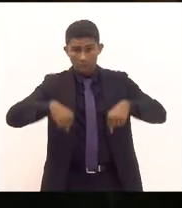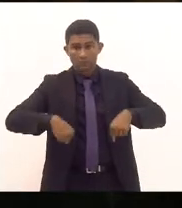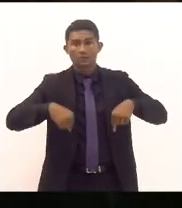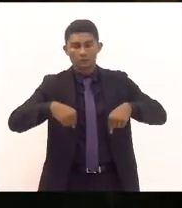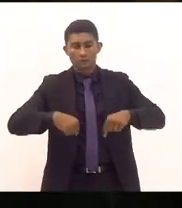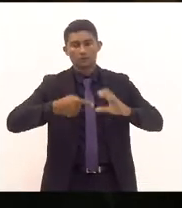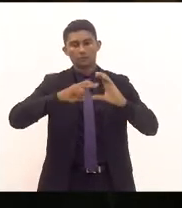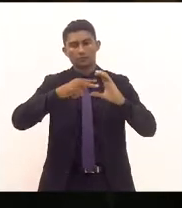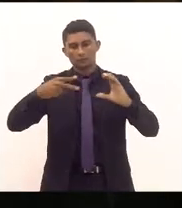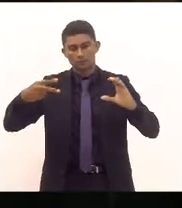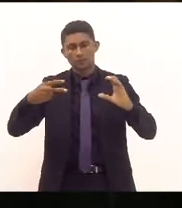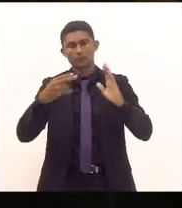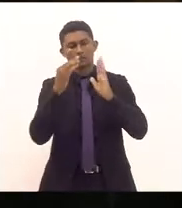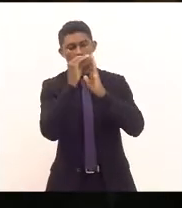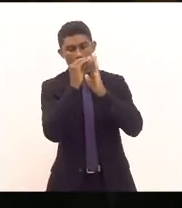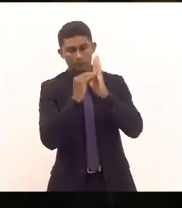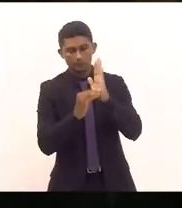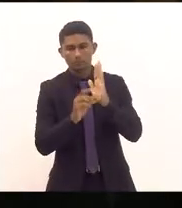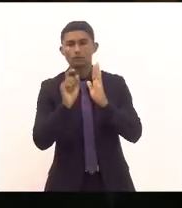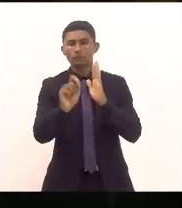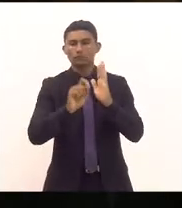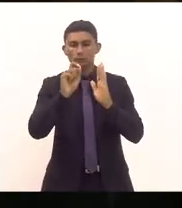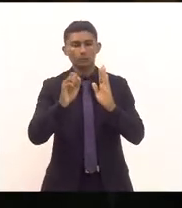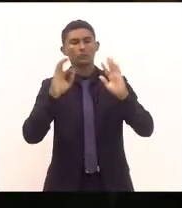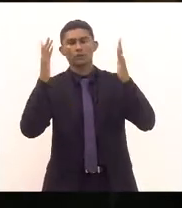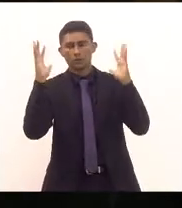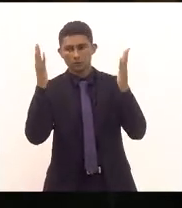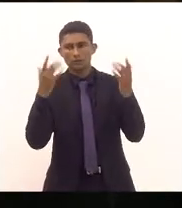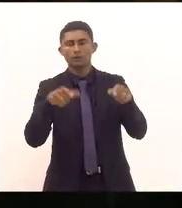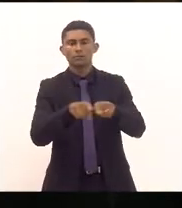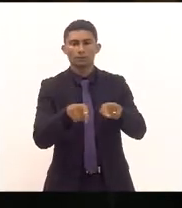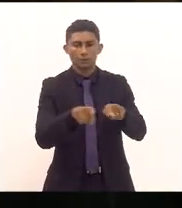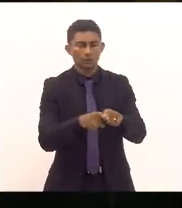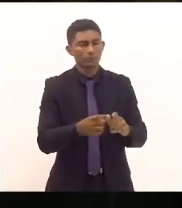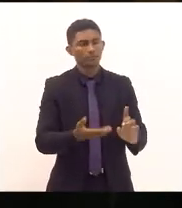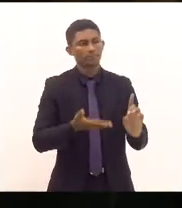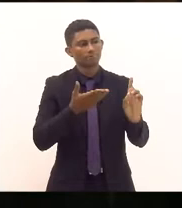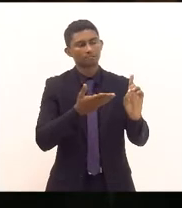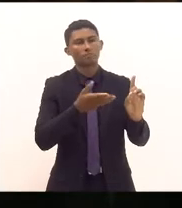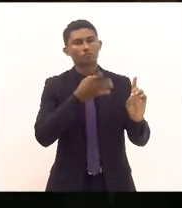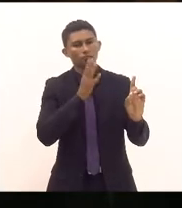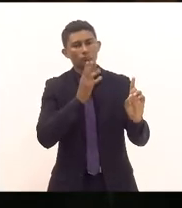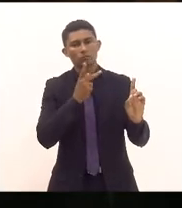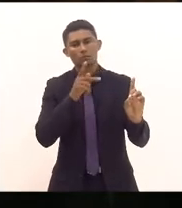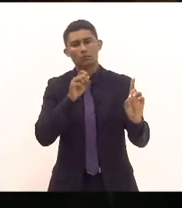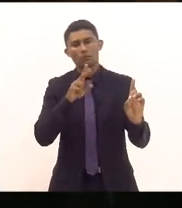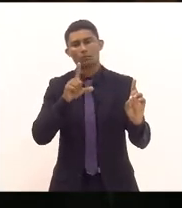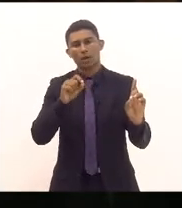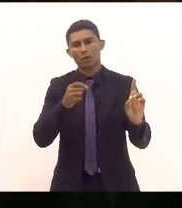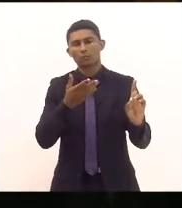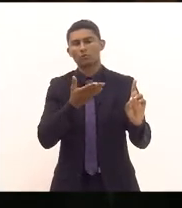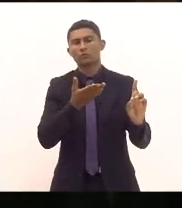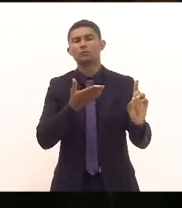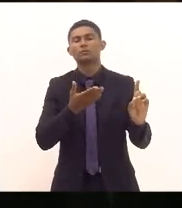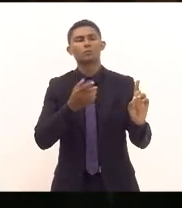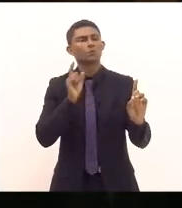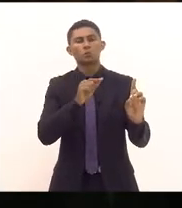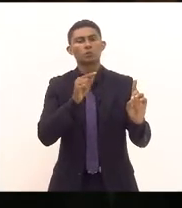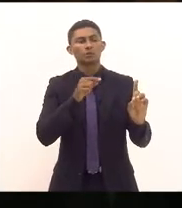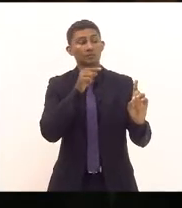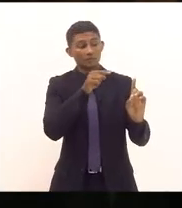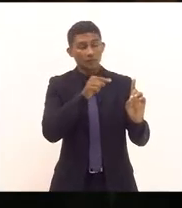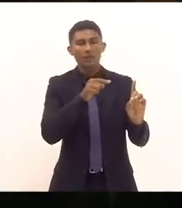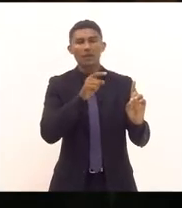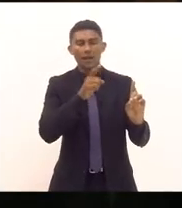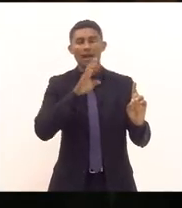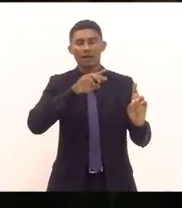desta casa Legislativa Moção de congratulações e reconhecimento a Paulo Henrique Sampaio filho Paulinho cria